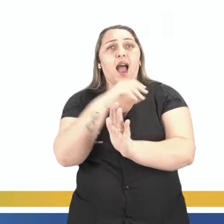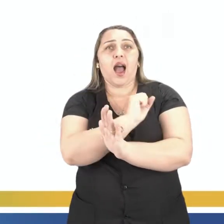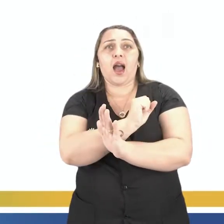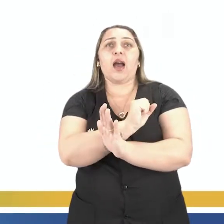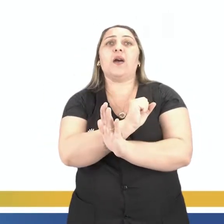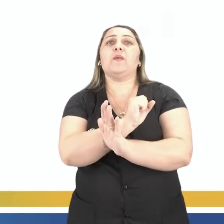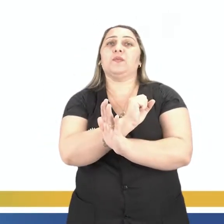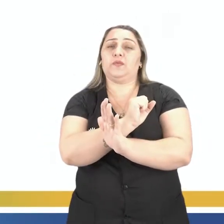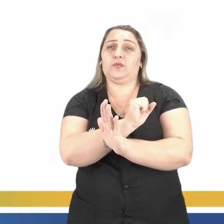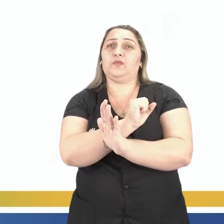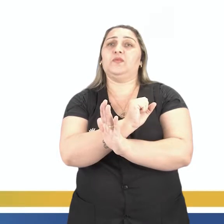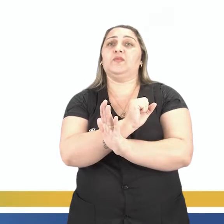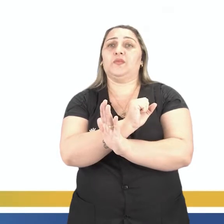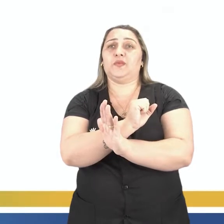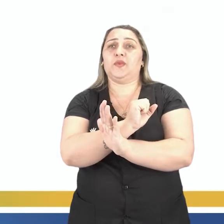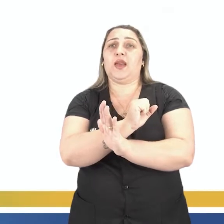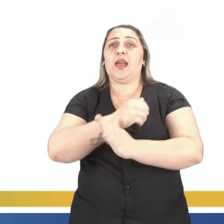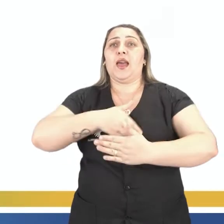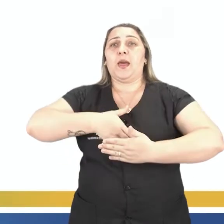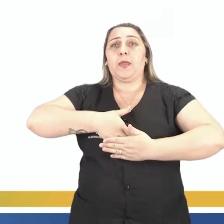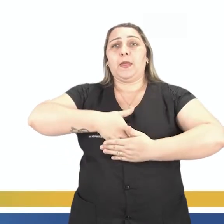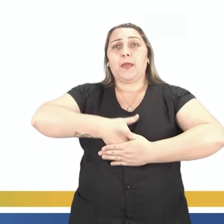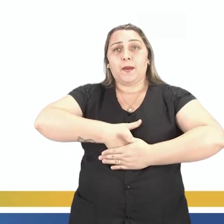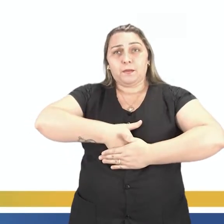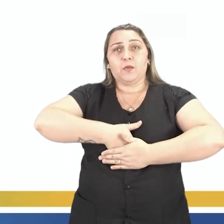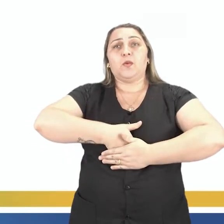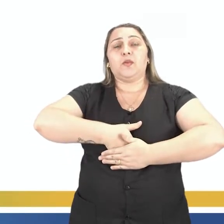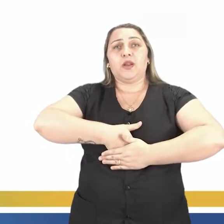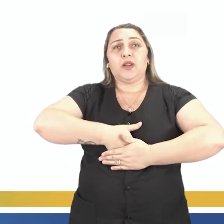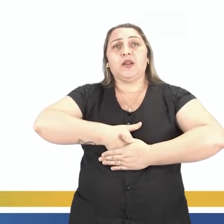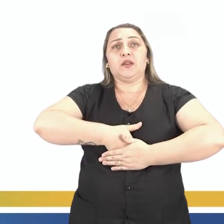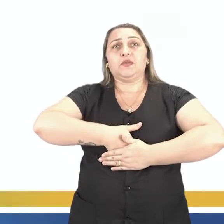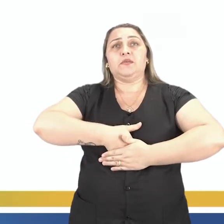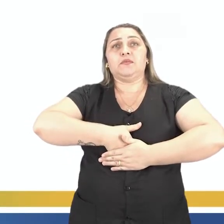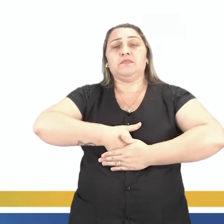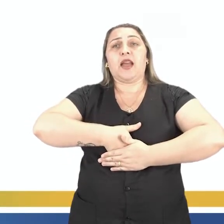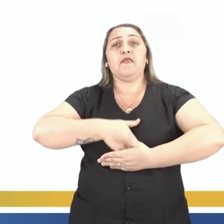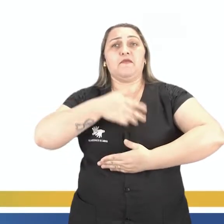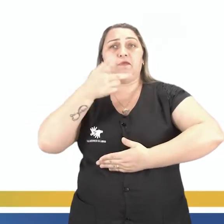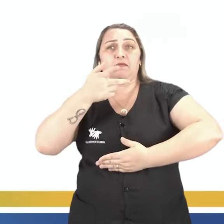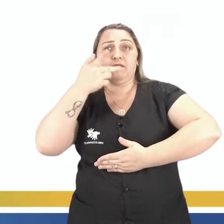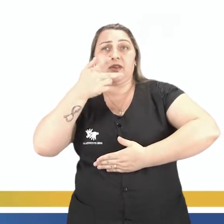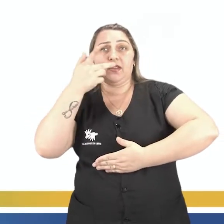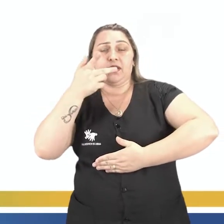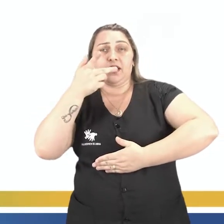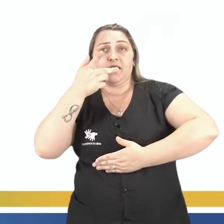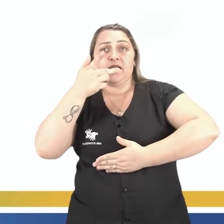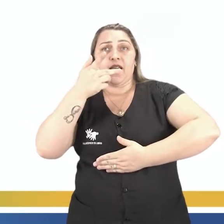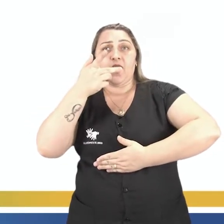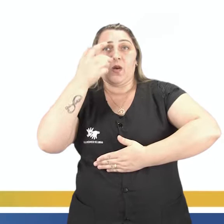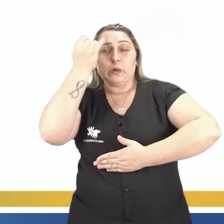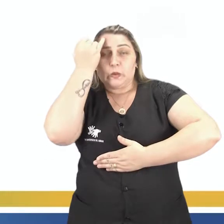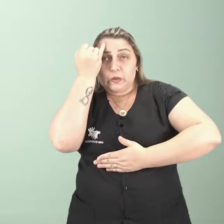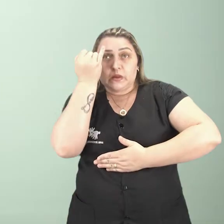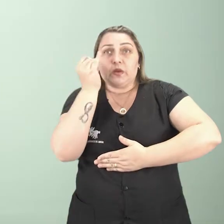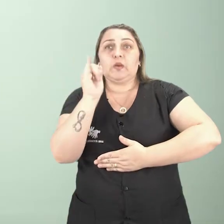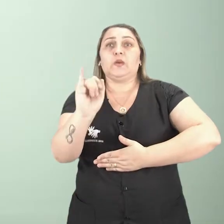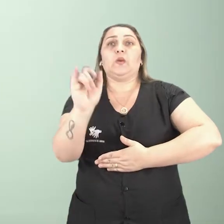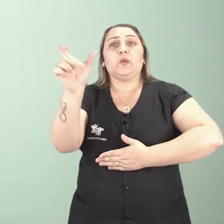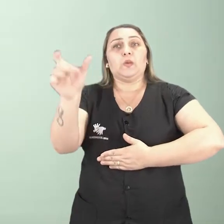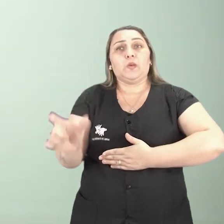uma contraposição de Napoleão Bonaparte, porque o Napoleão dizia que os ideólogos,